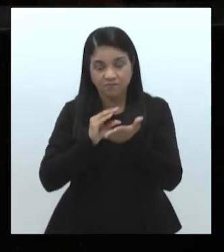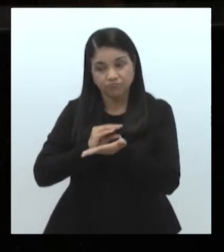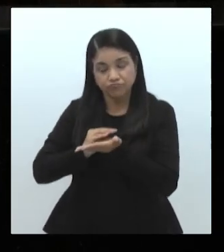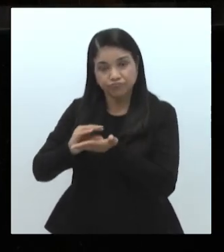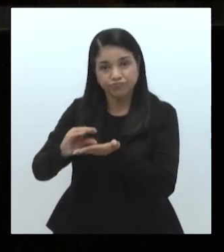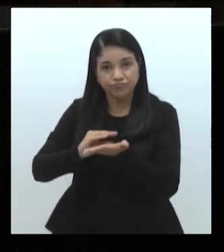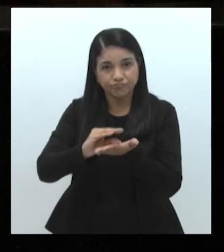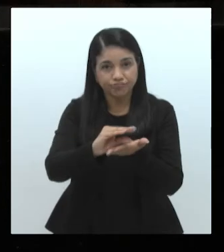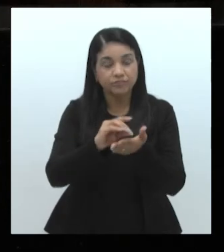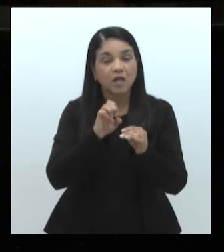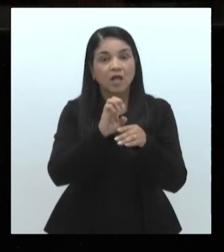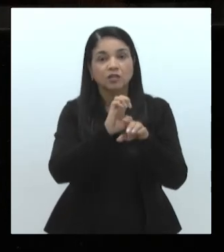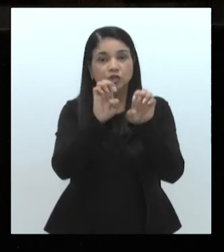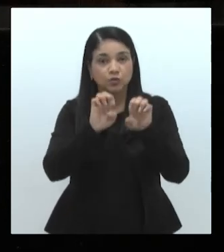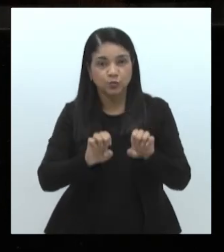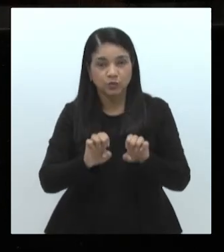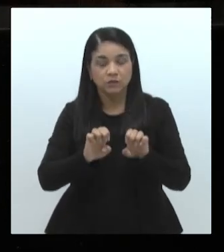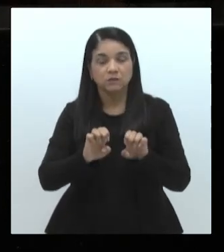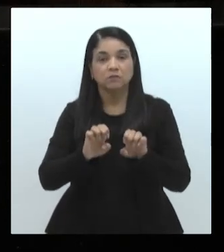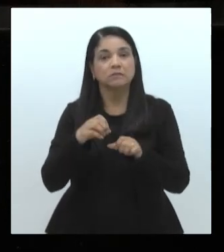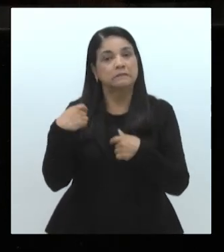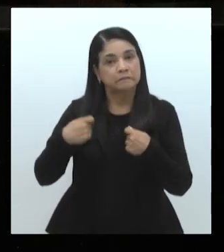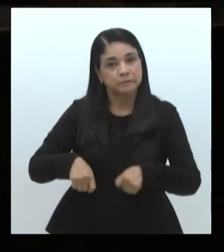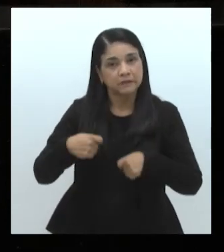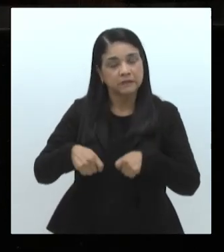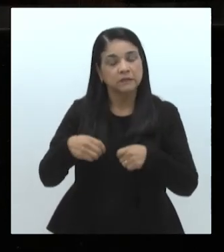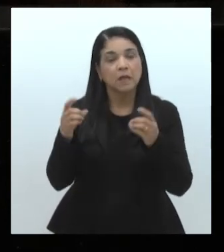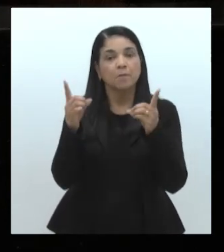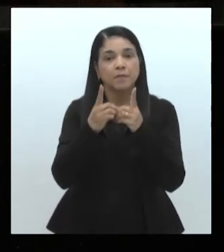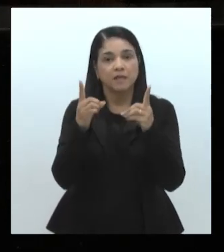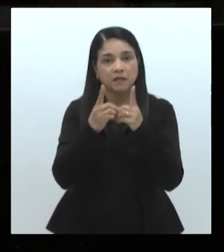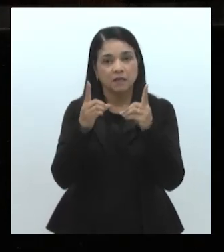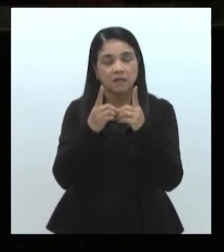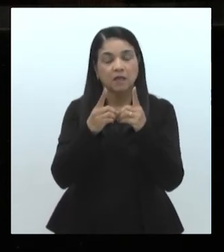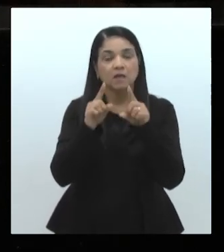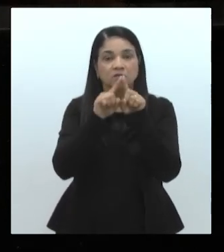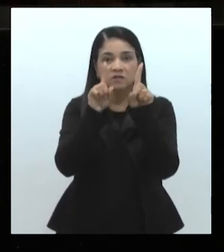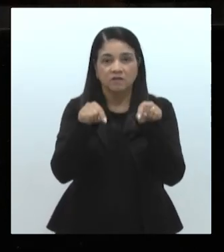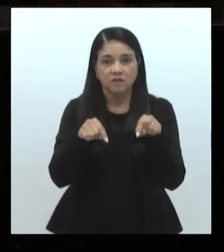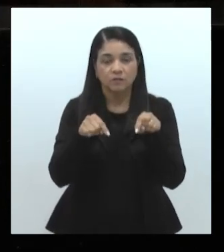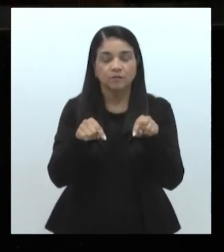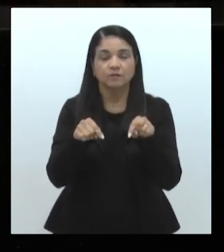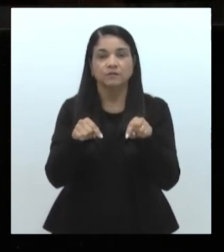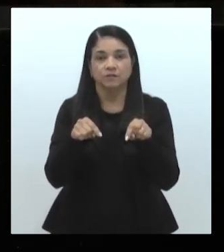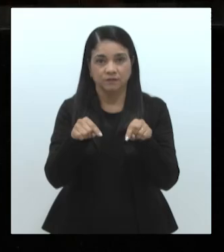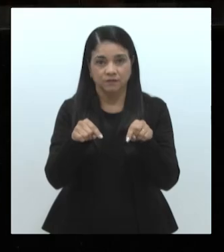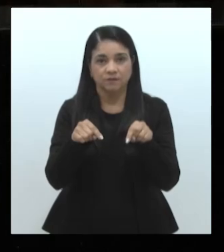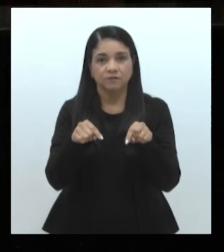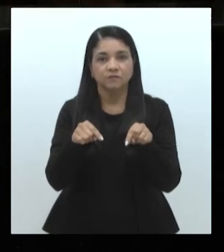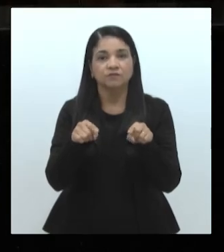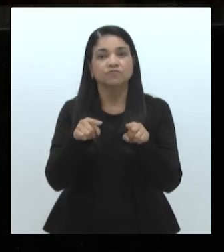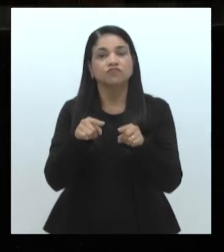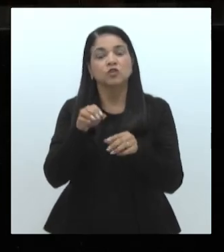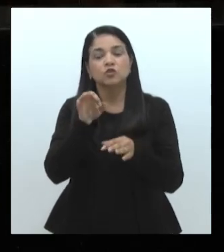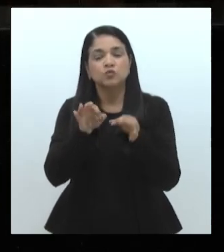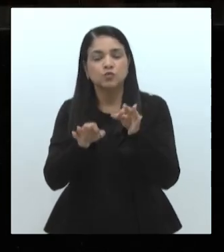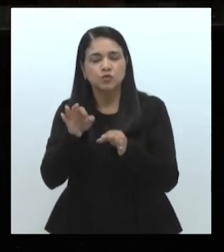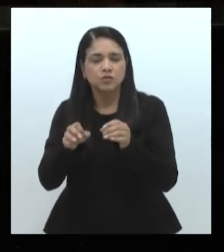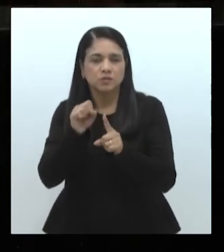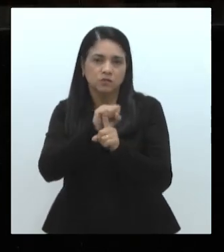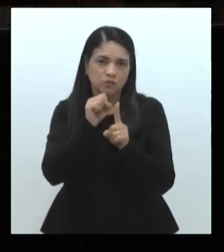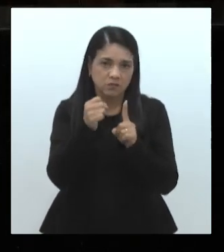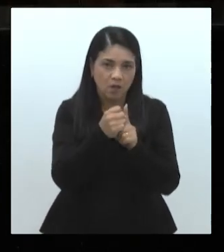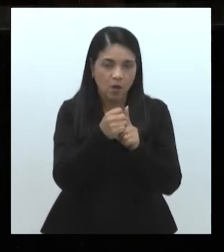à estruturação necessária para atender às demandas dos servidores e das servidoras, promovendo justiça social